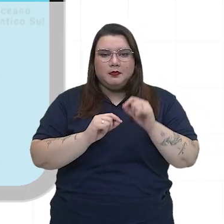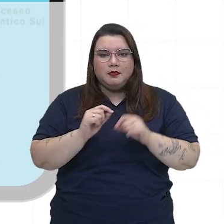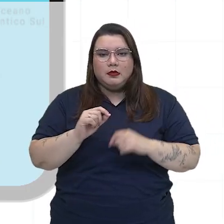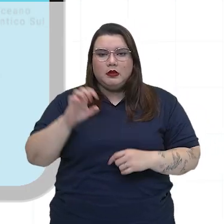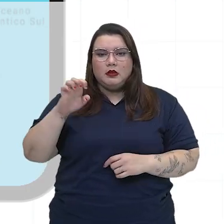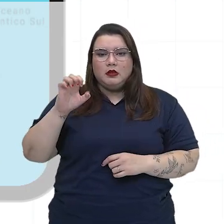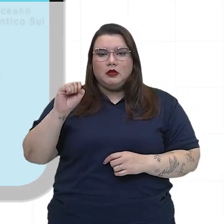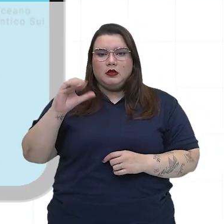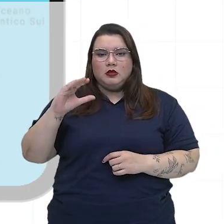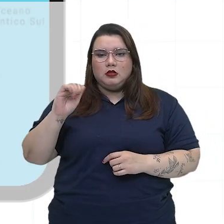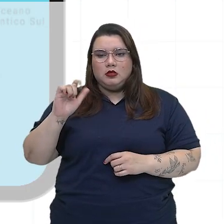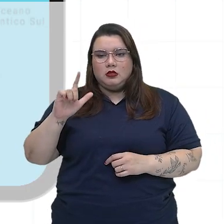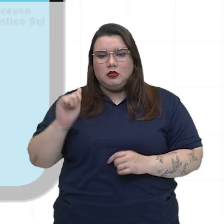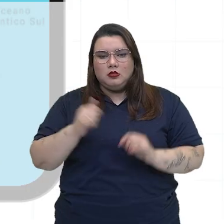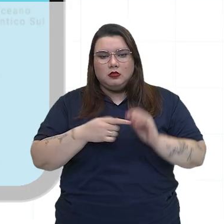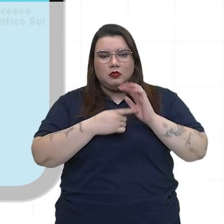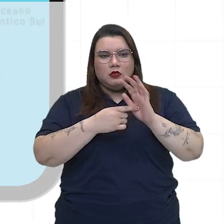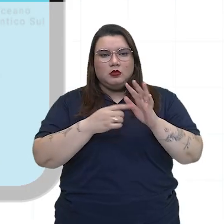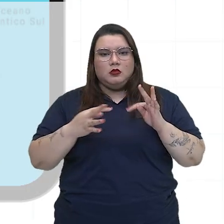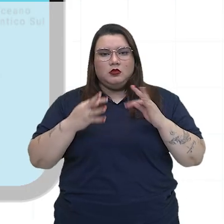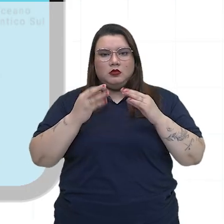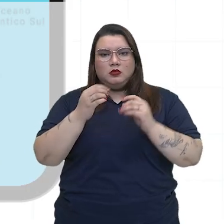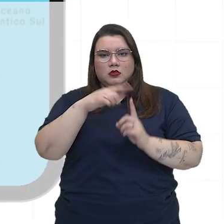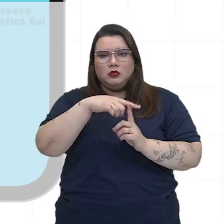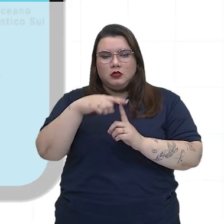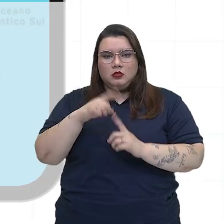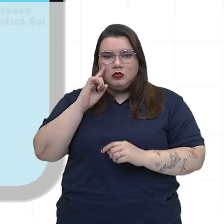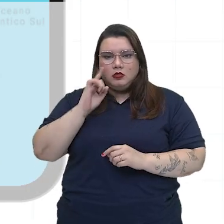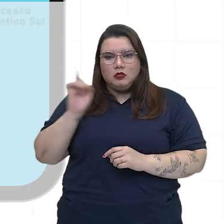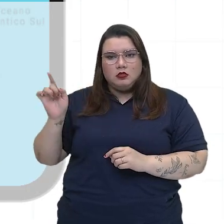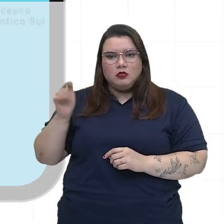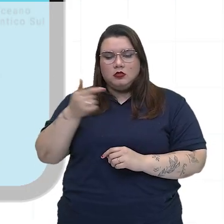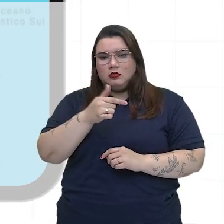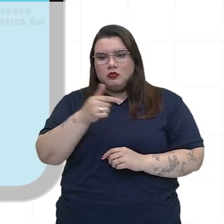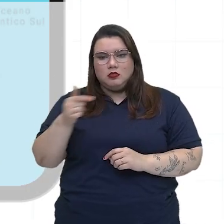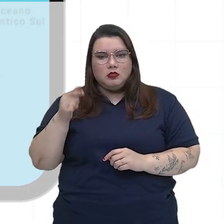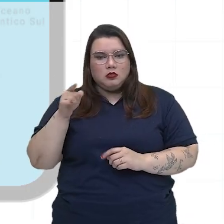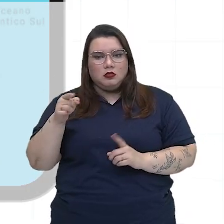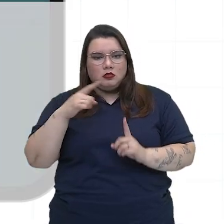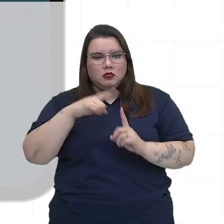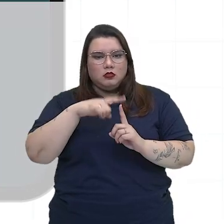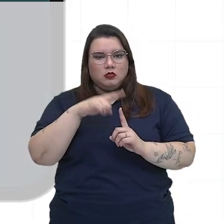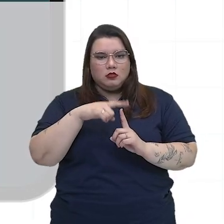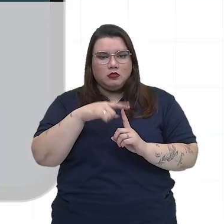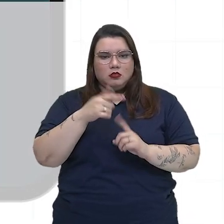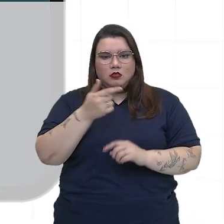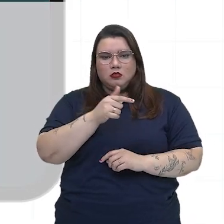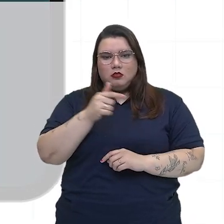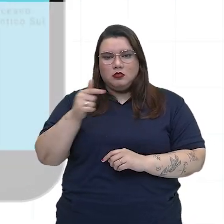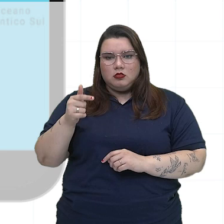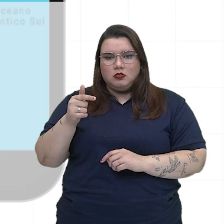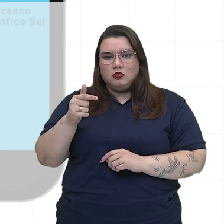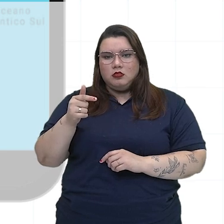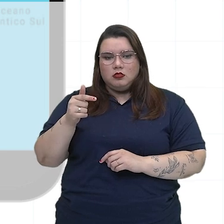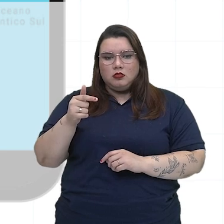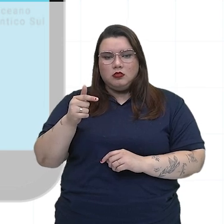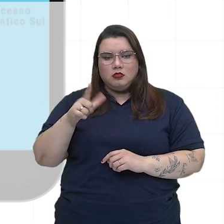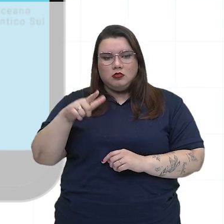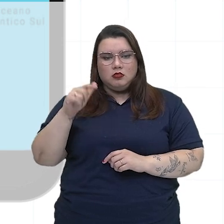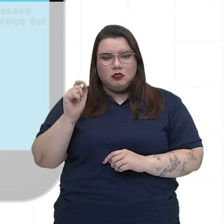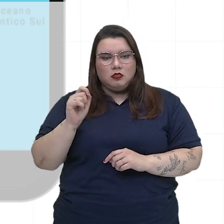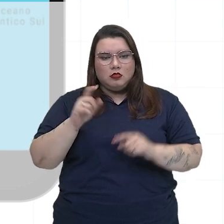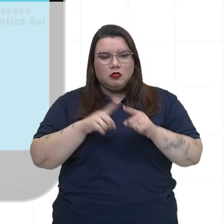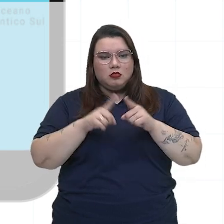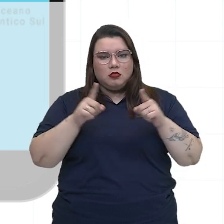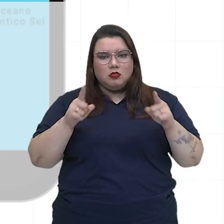ela aparece em todo tipo de mapa. Nessa daqui a gente não está tendo a opção. Nesse mapa digital, de repente, a opção não está